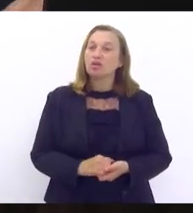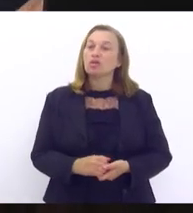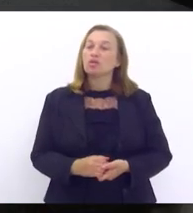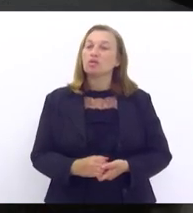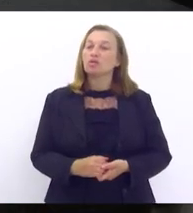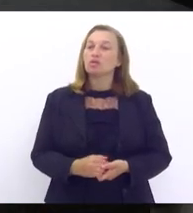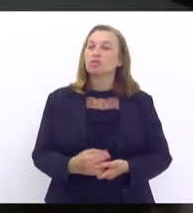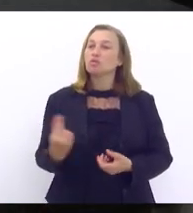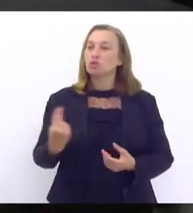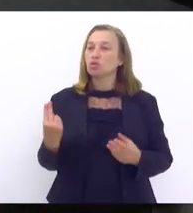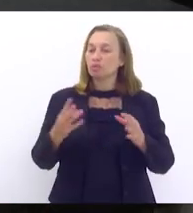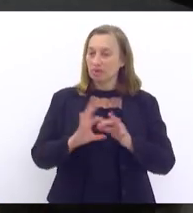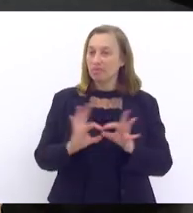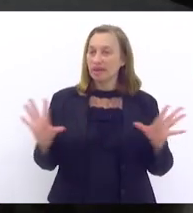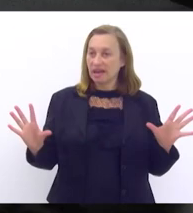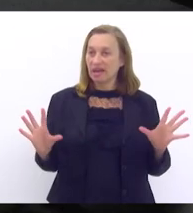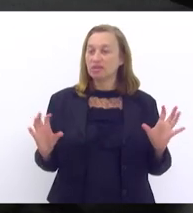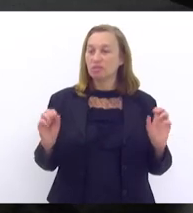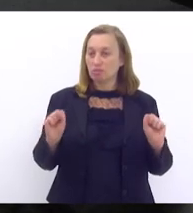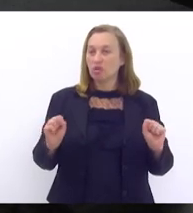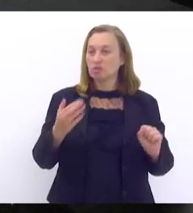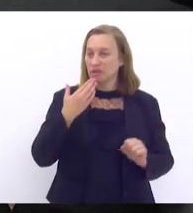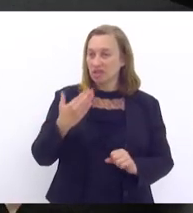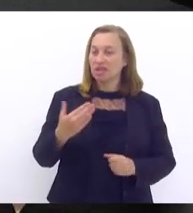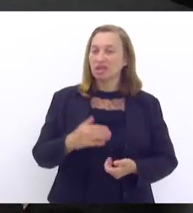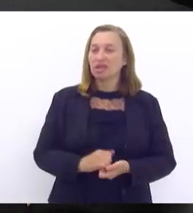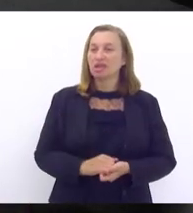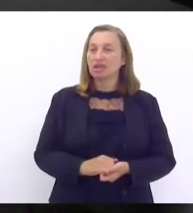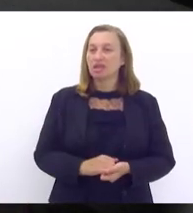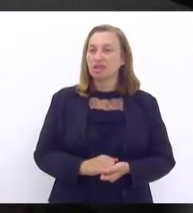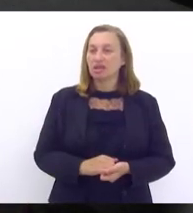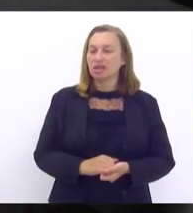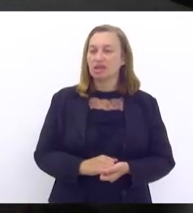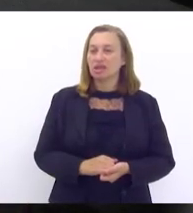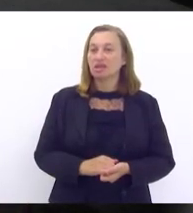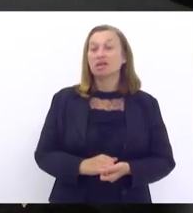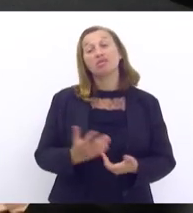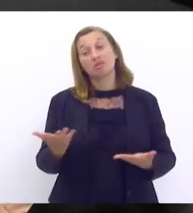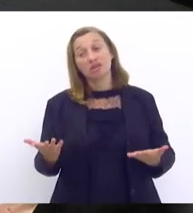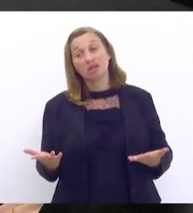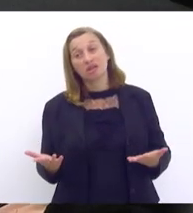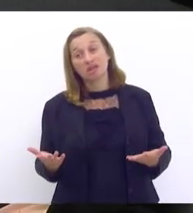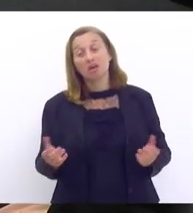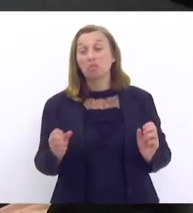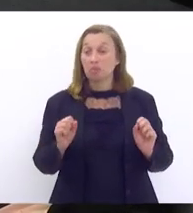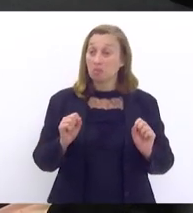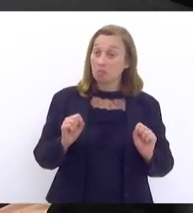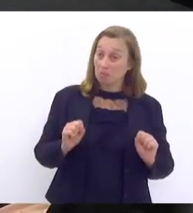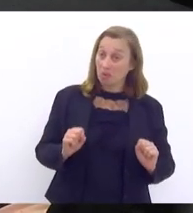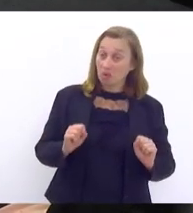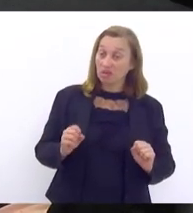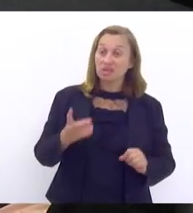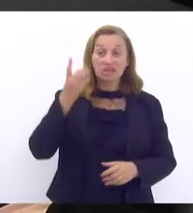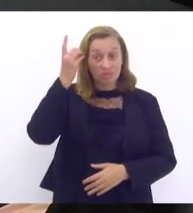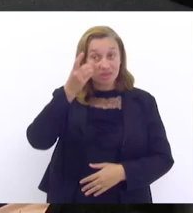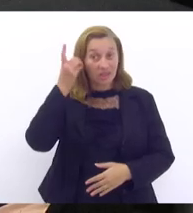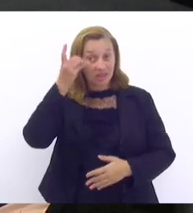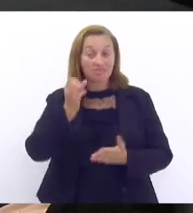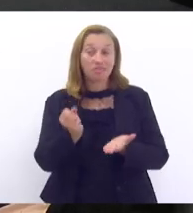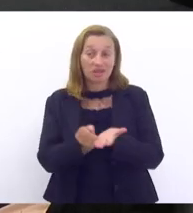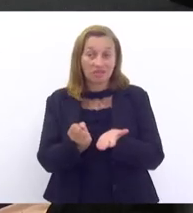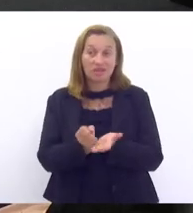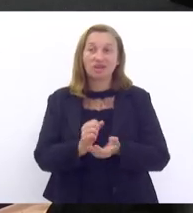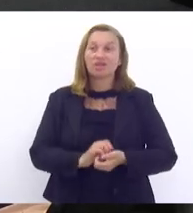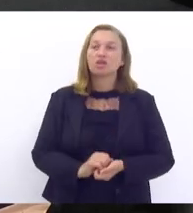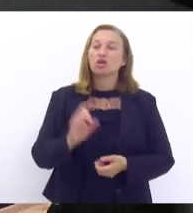Posso solicitar? Qual autoria também? Está deferido, deputado Malafaia.